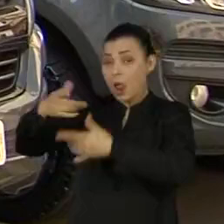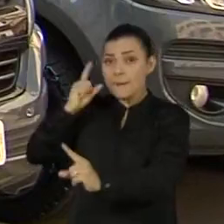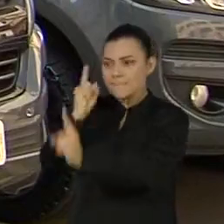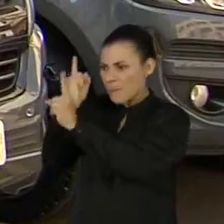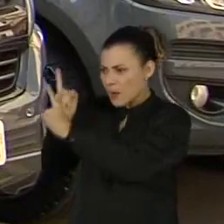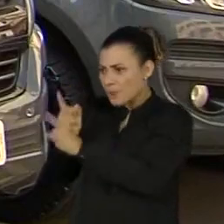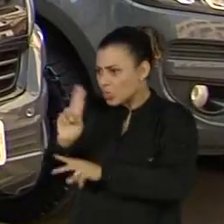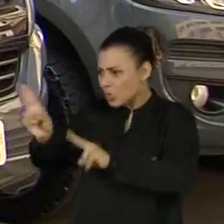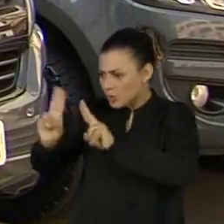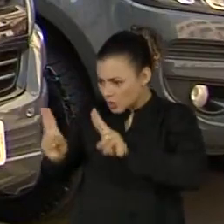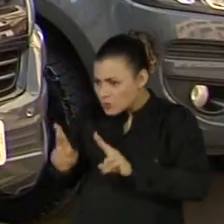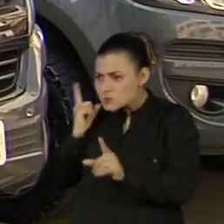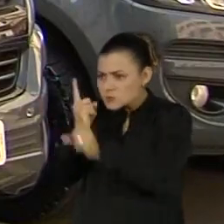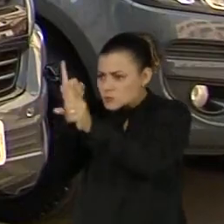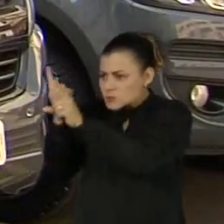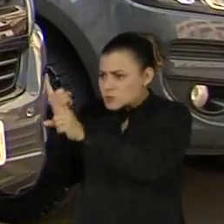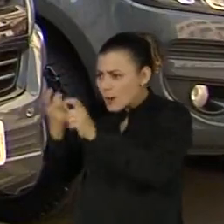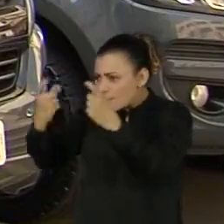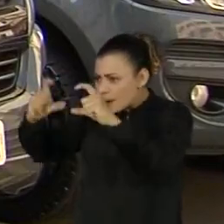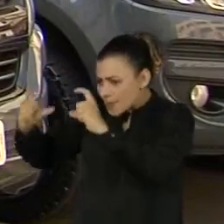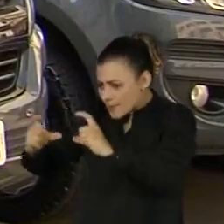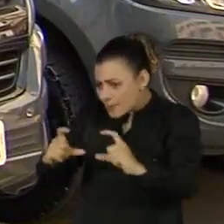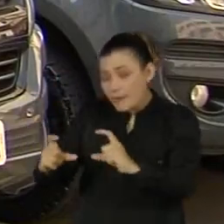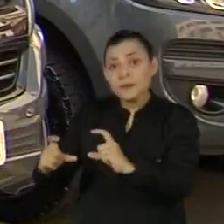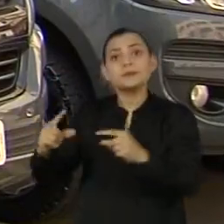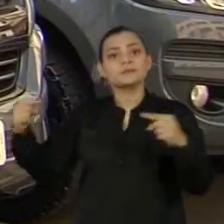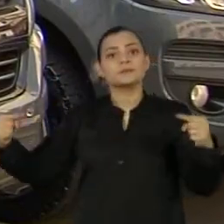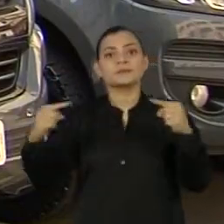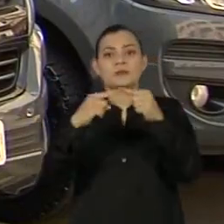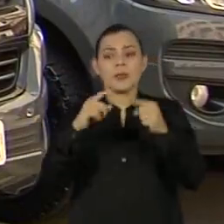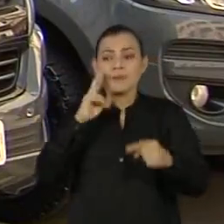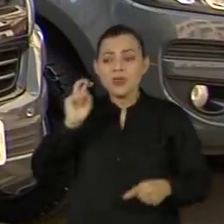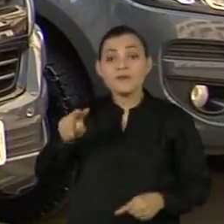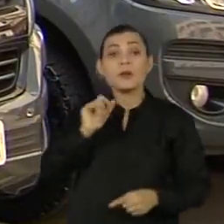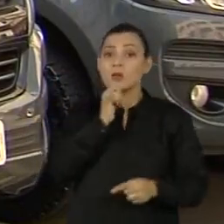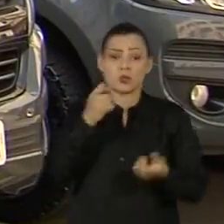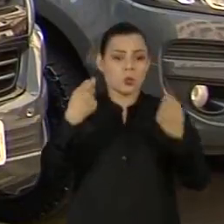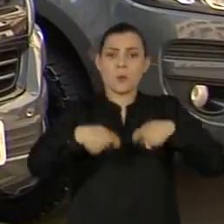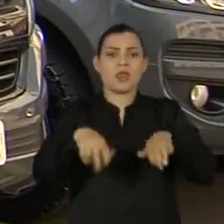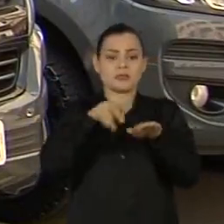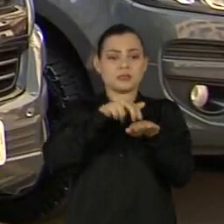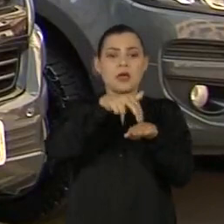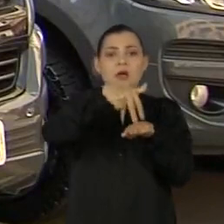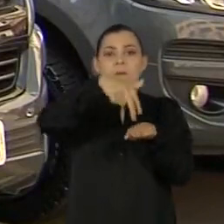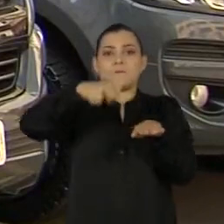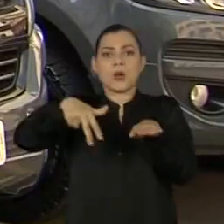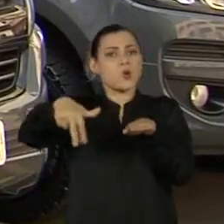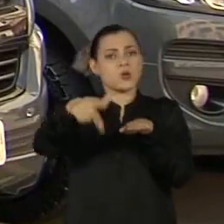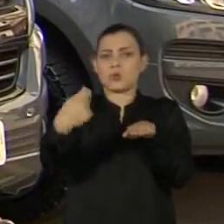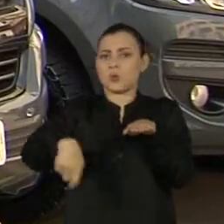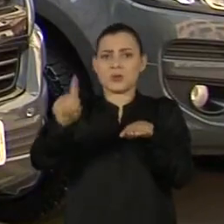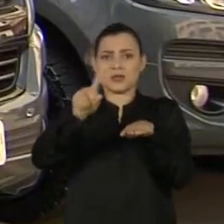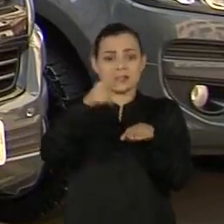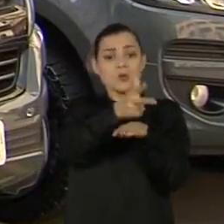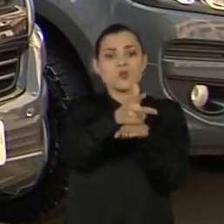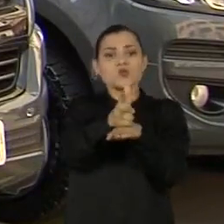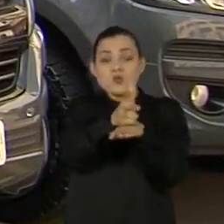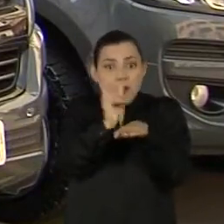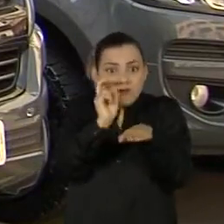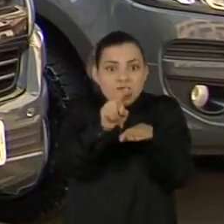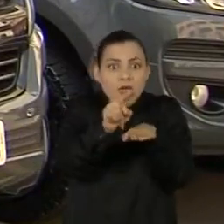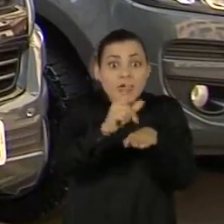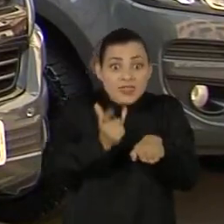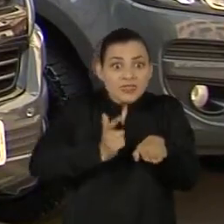backup em cada viatura. Dessa forma, mesmo sem descer da viatura, os policiais conseguem saber se há